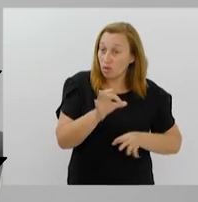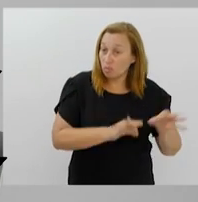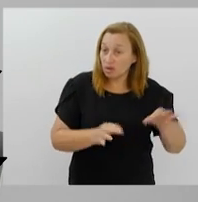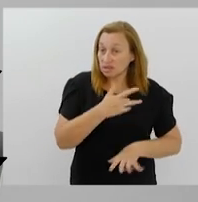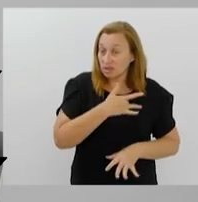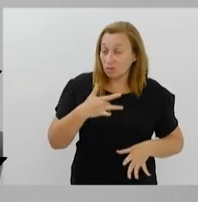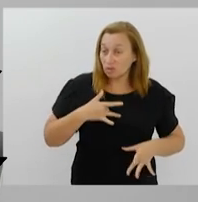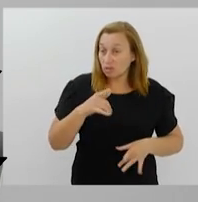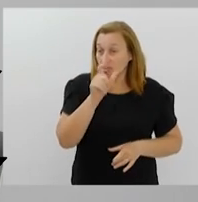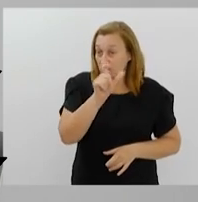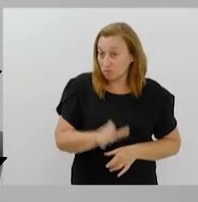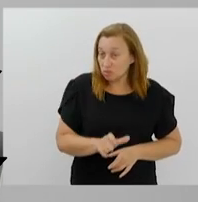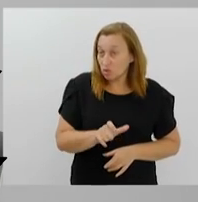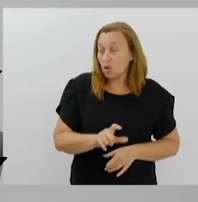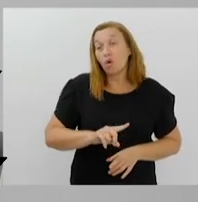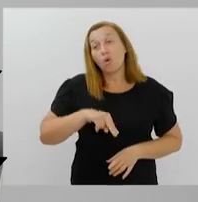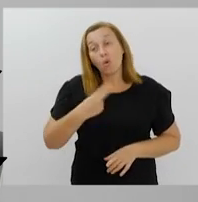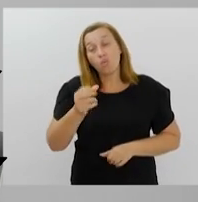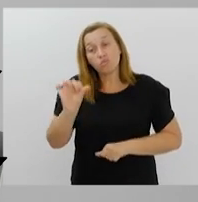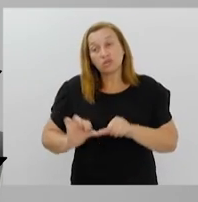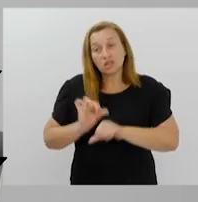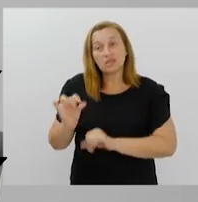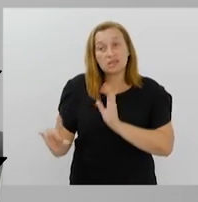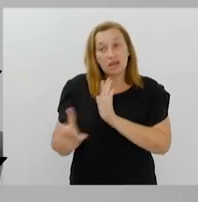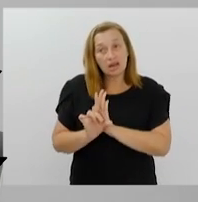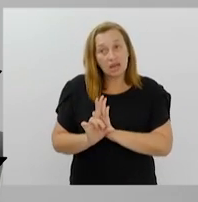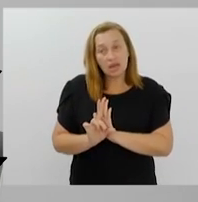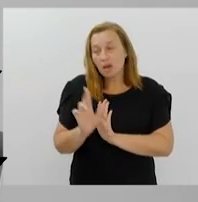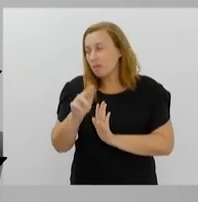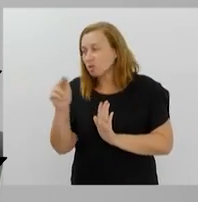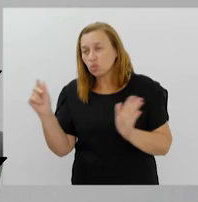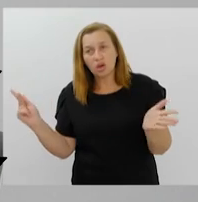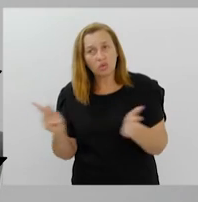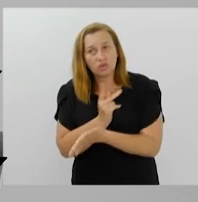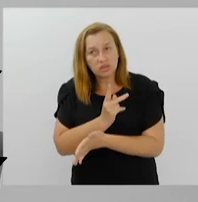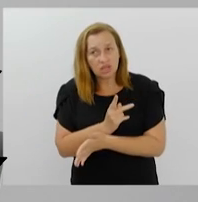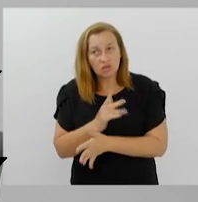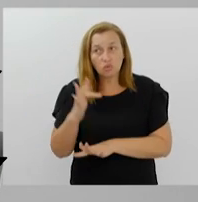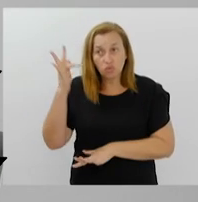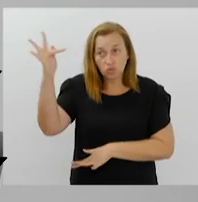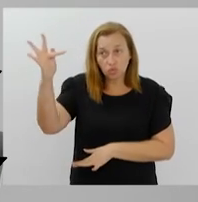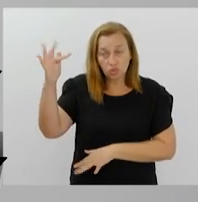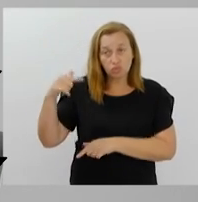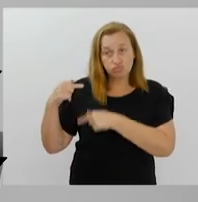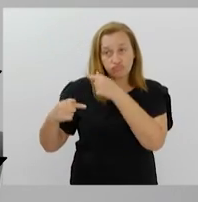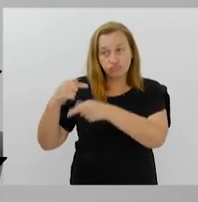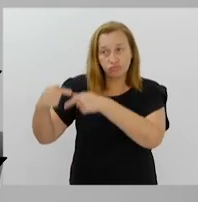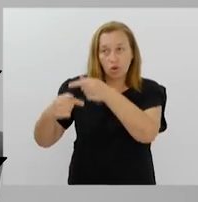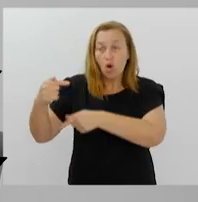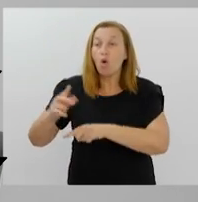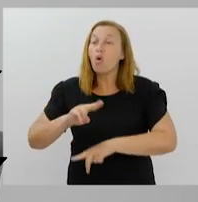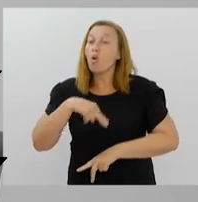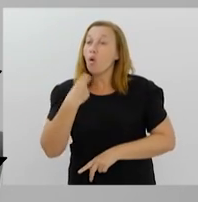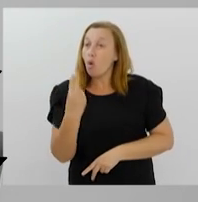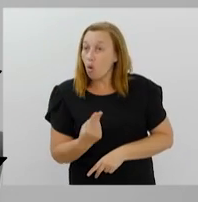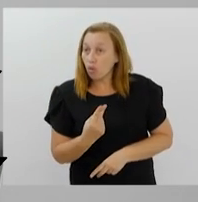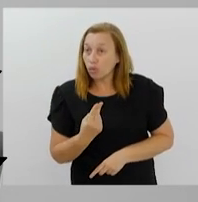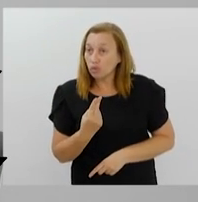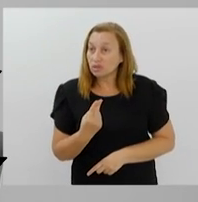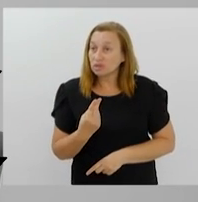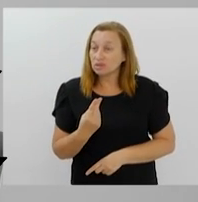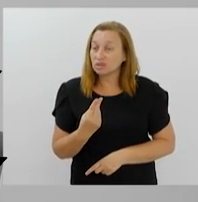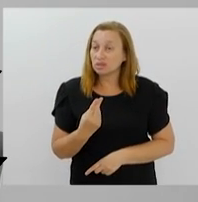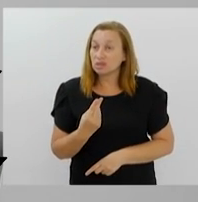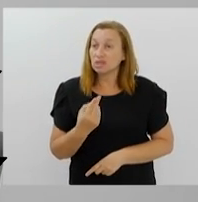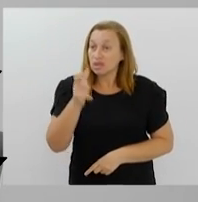pessoas ou fazer uma mudança na lei para que isso nunca mais aconteça com as futuras gerações ou de uma vez por todas